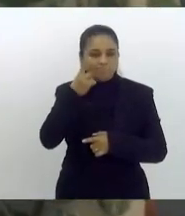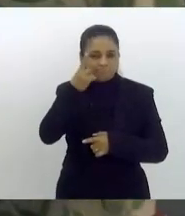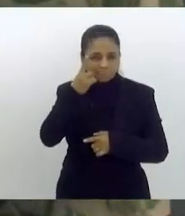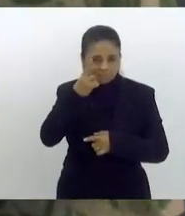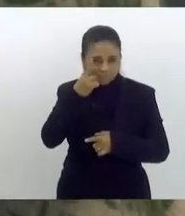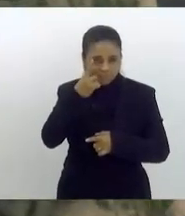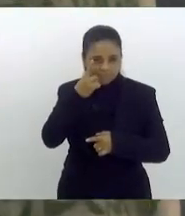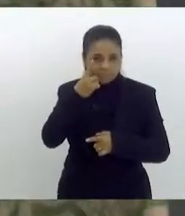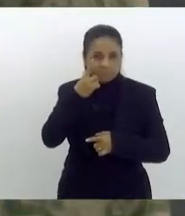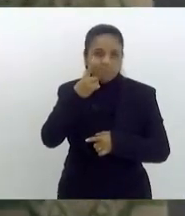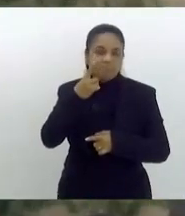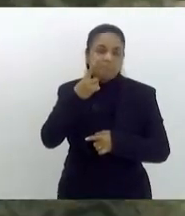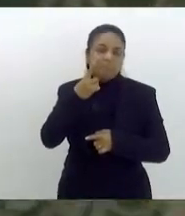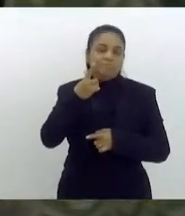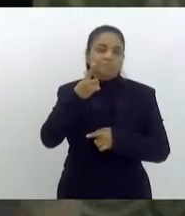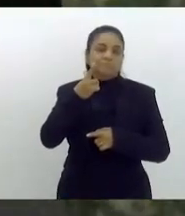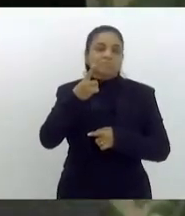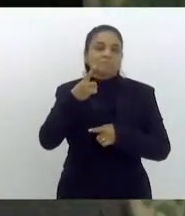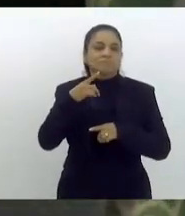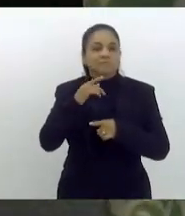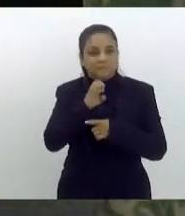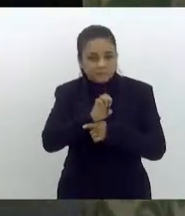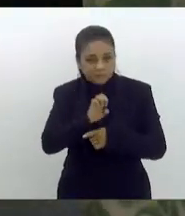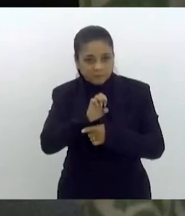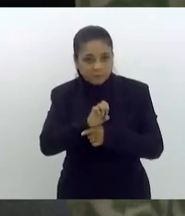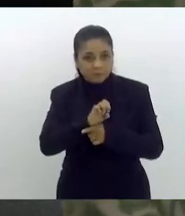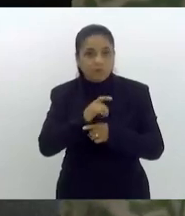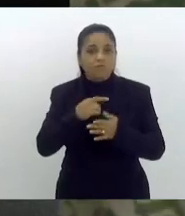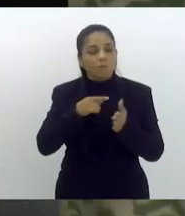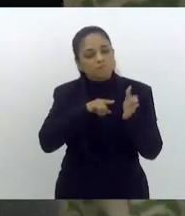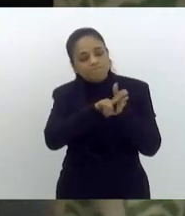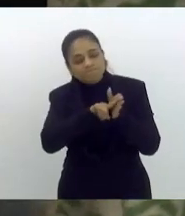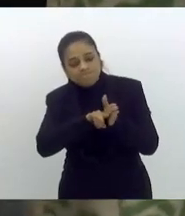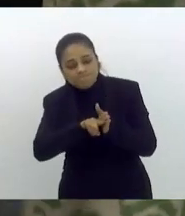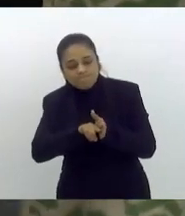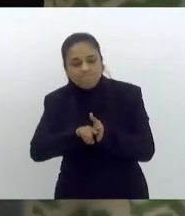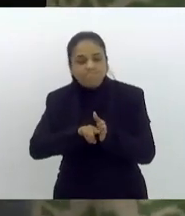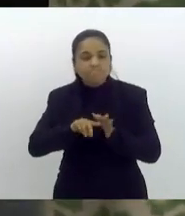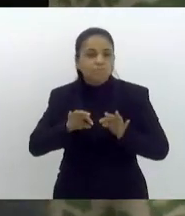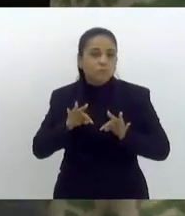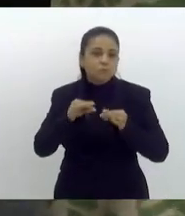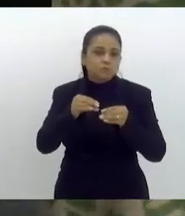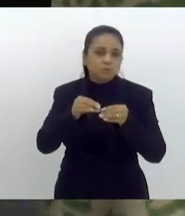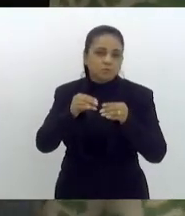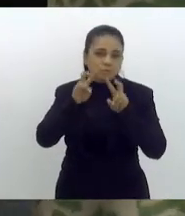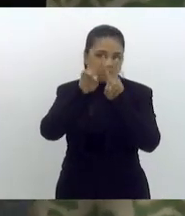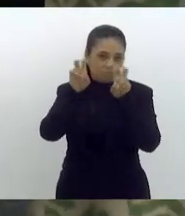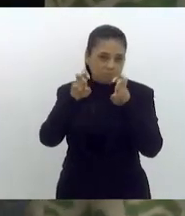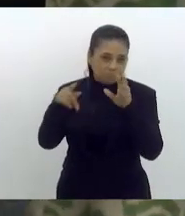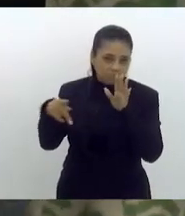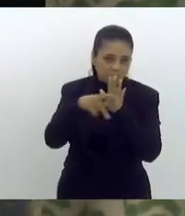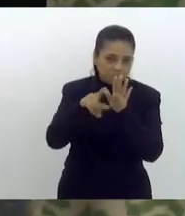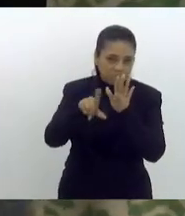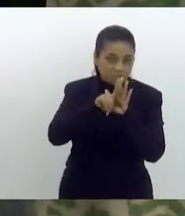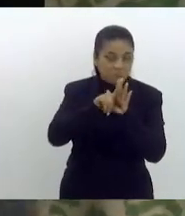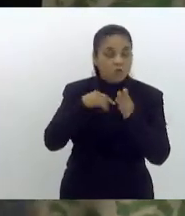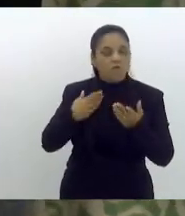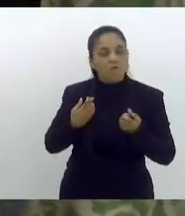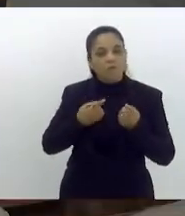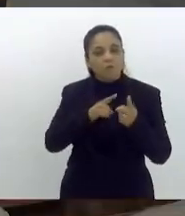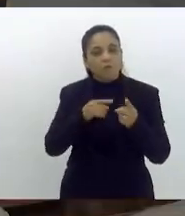de pedir verificação em todas as matérias do governo e Todas aquelas matérias que não foram de acordo com o meu pensamento ele votar